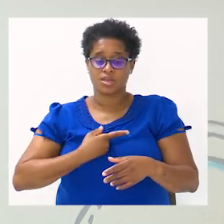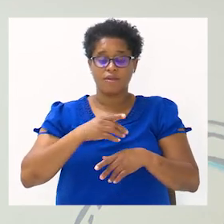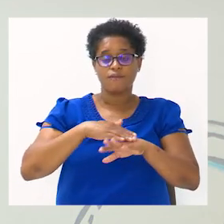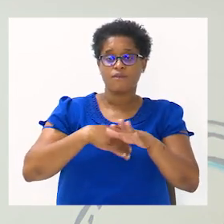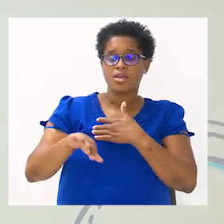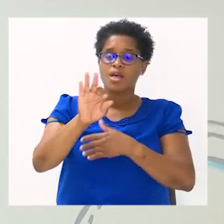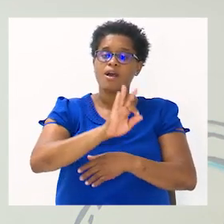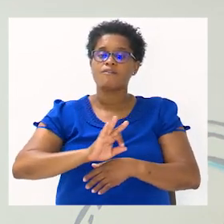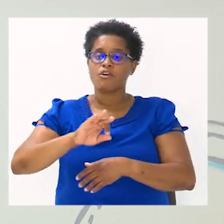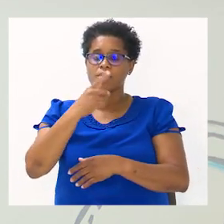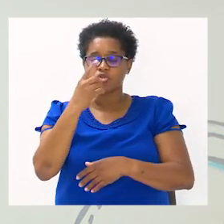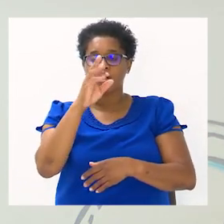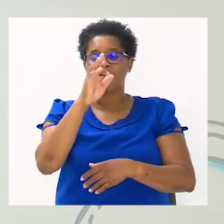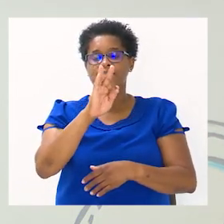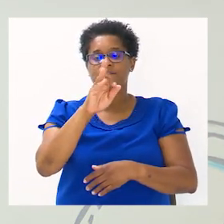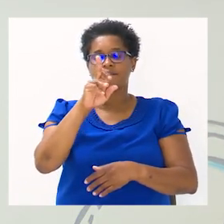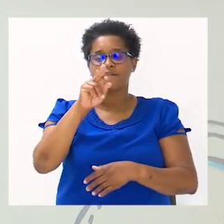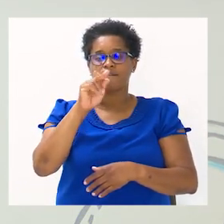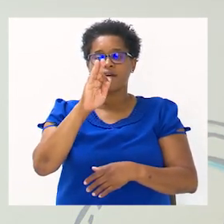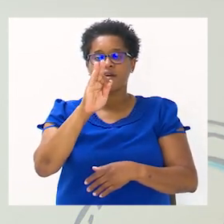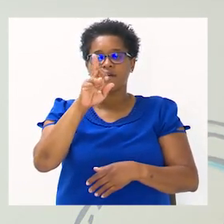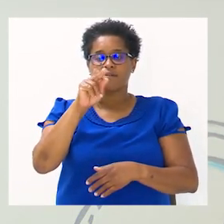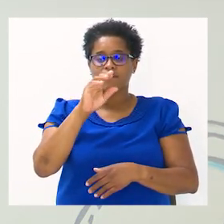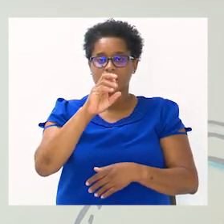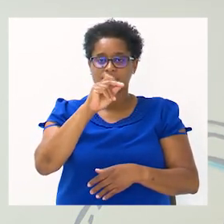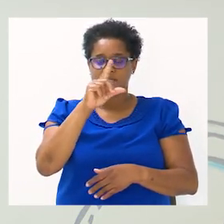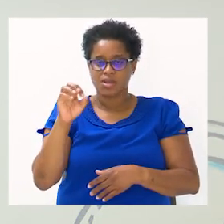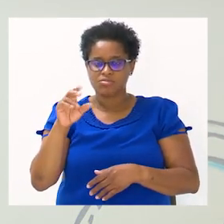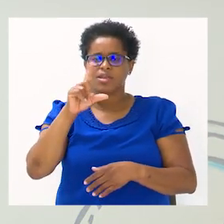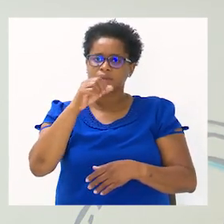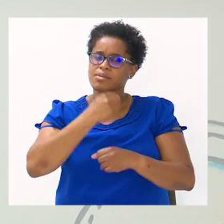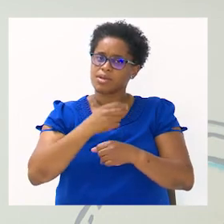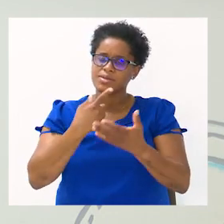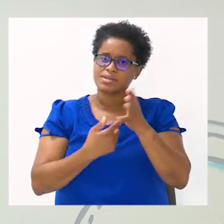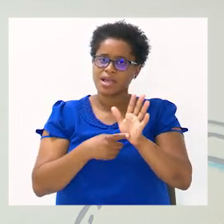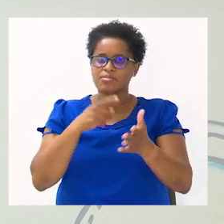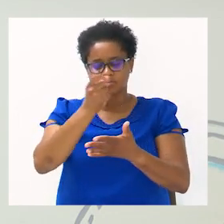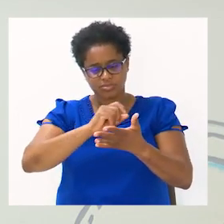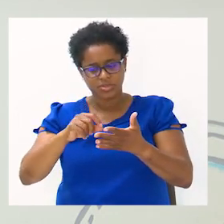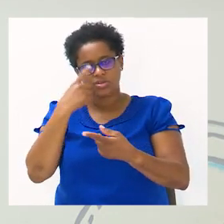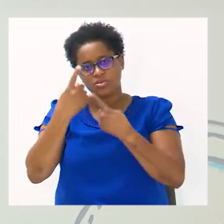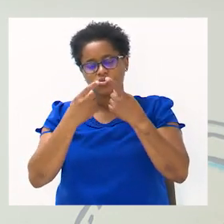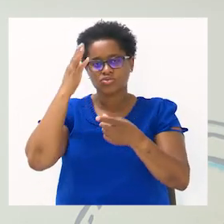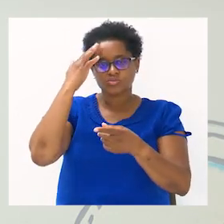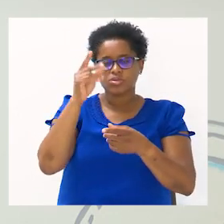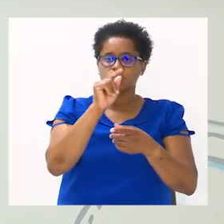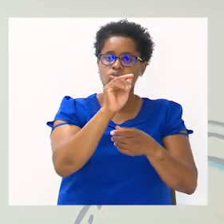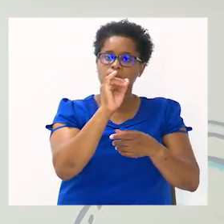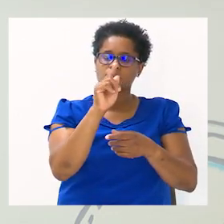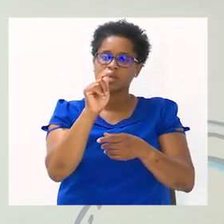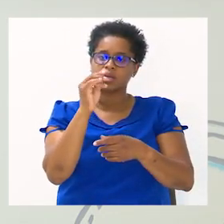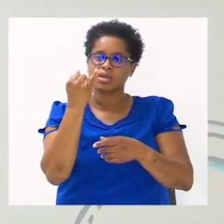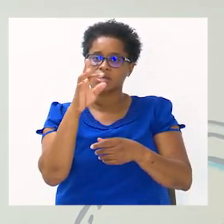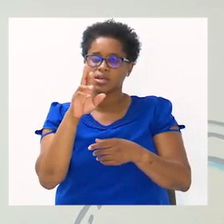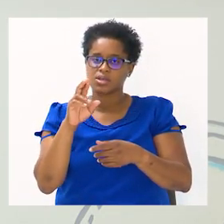na forma de uma fração. Ainda vimos o exemplo da representação de alguns números no eixo ordenado, no